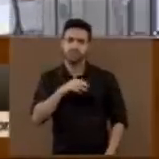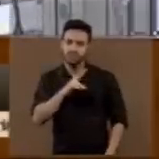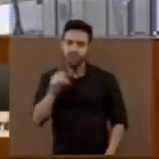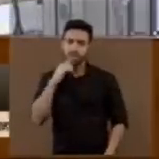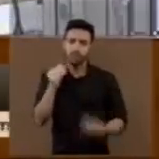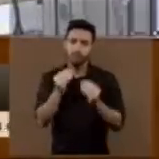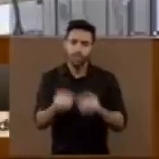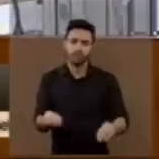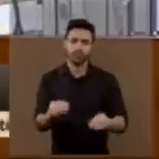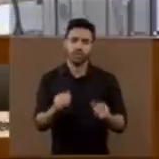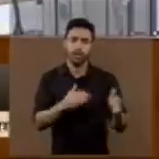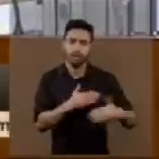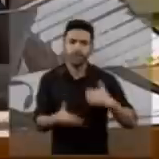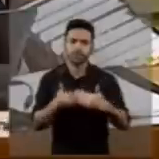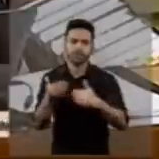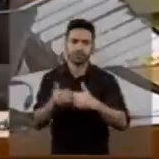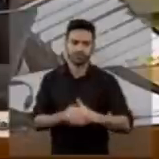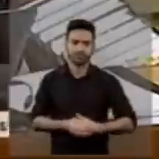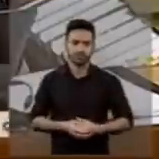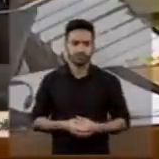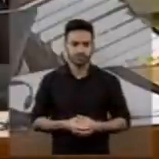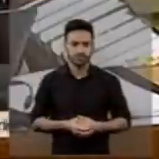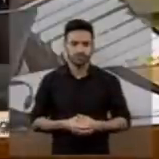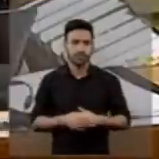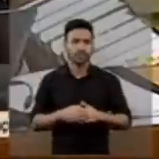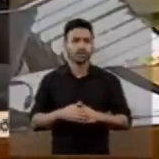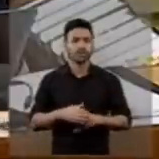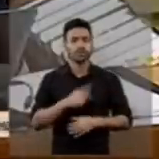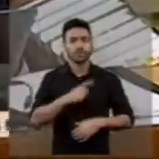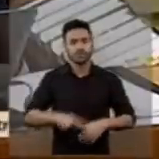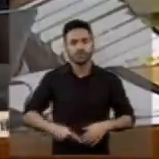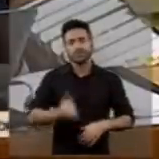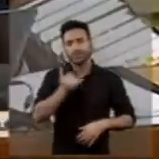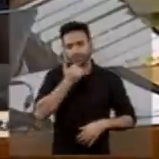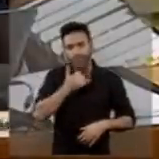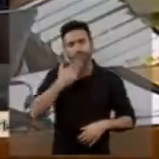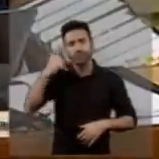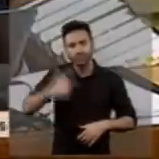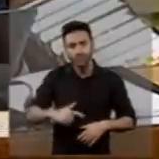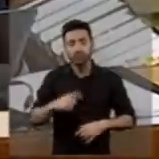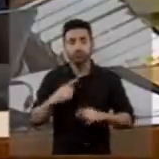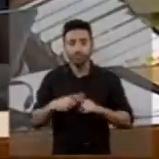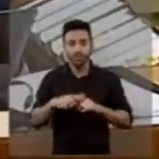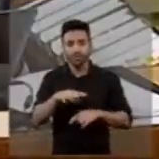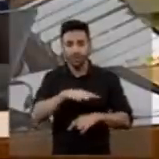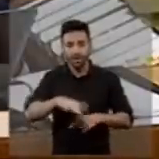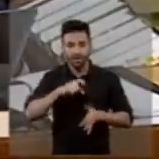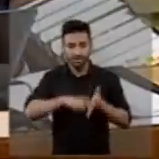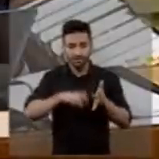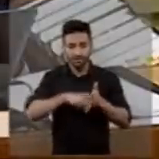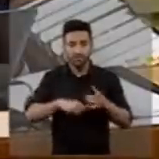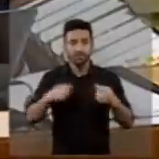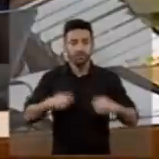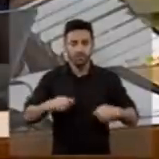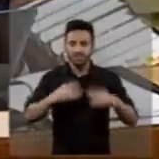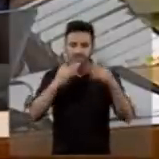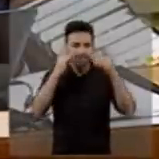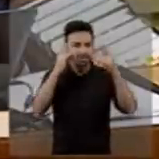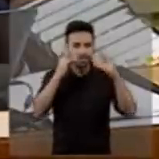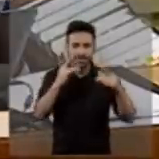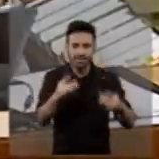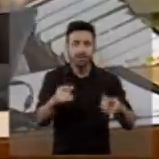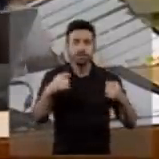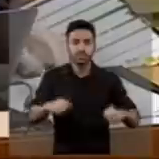devido processo. Pois não, senhor presidente, perdoe-me a insistência, não, por favor. Porque em matéria tributária nós temos que ser bem escorretos, bem exatamente